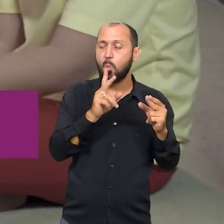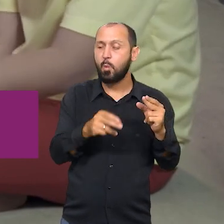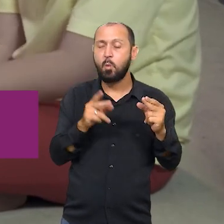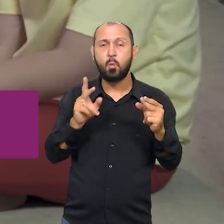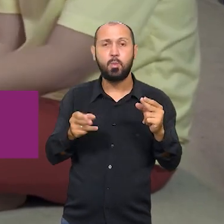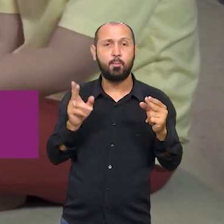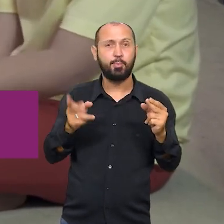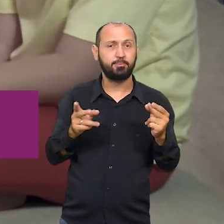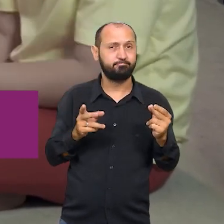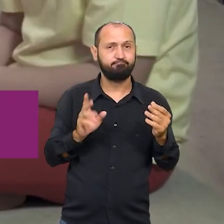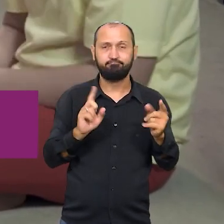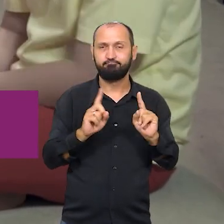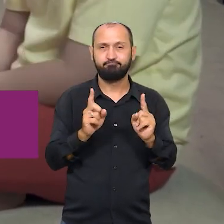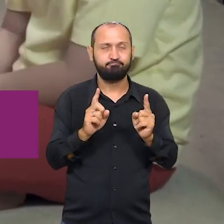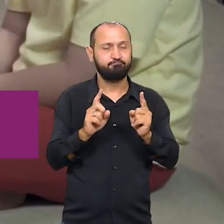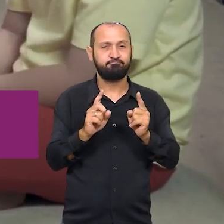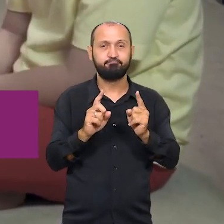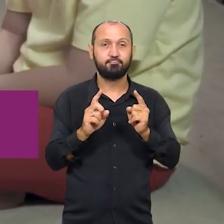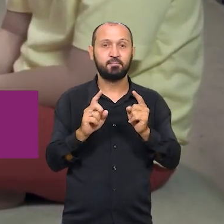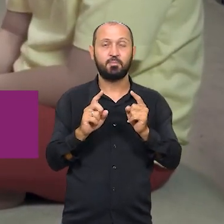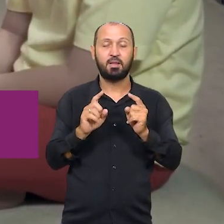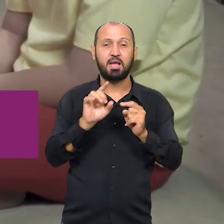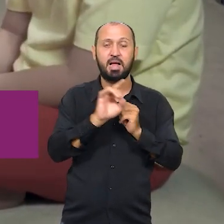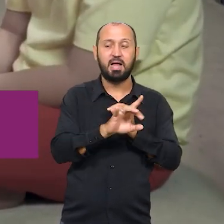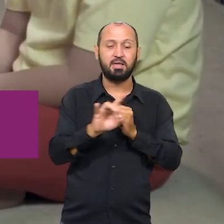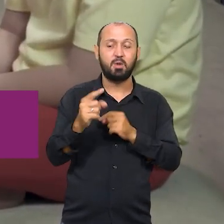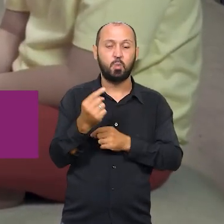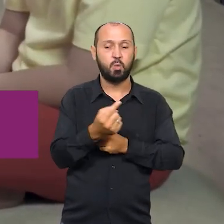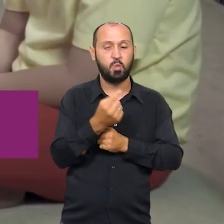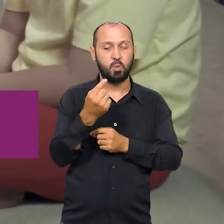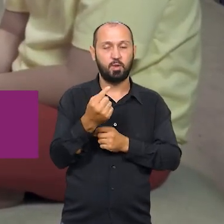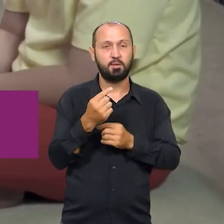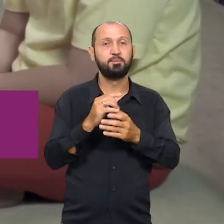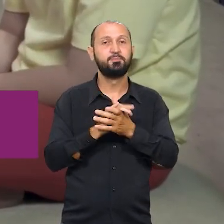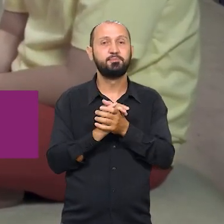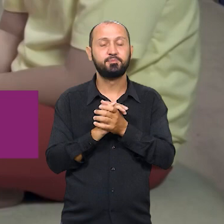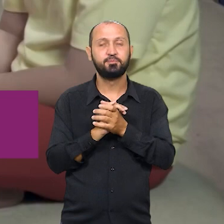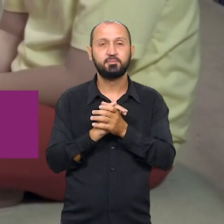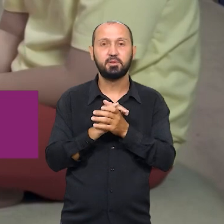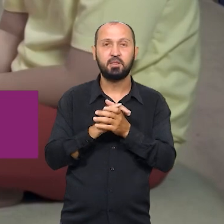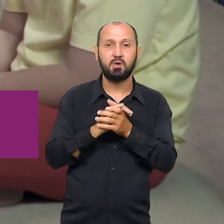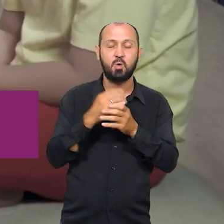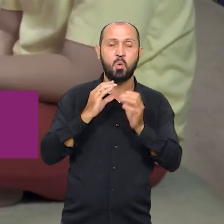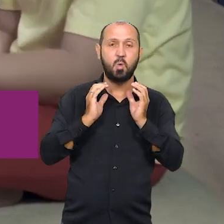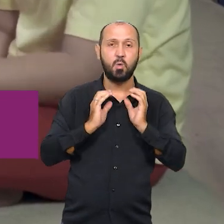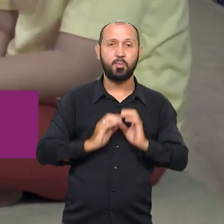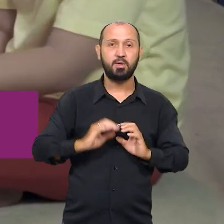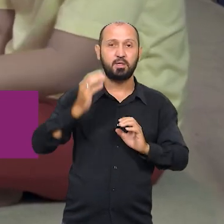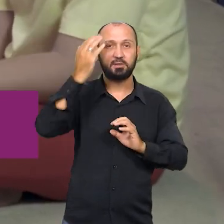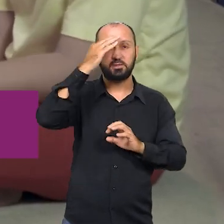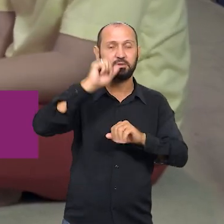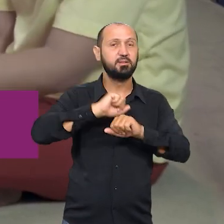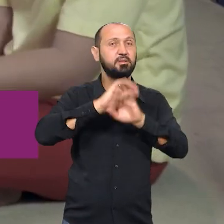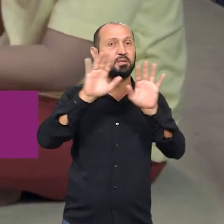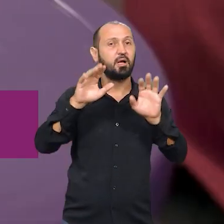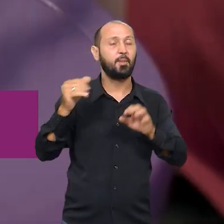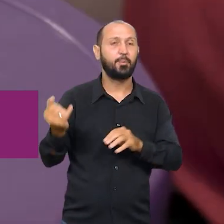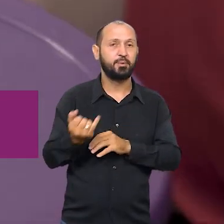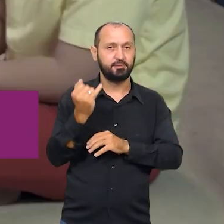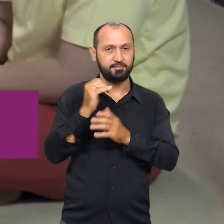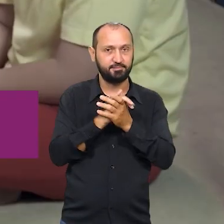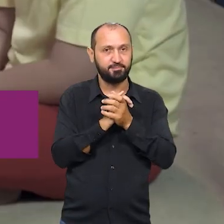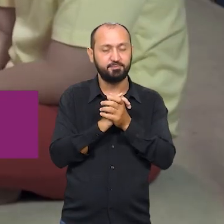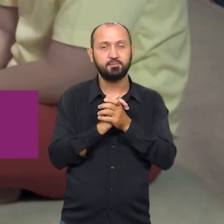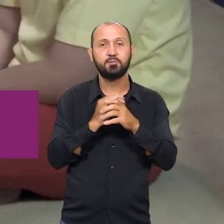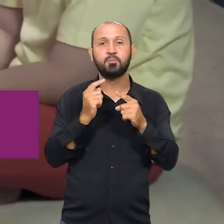assim por diante. Todo autista é único. E então entender esses comportamentos são importantes, porque um